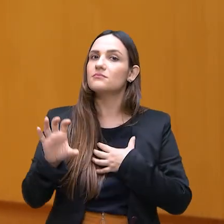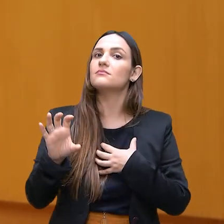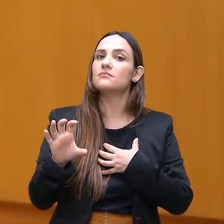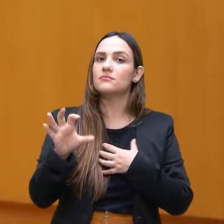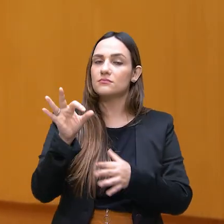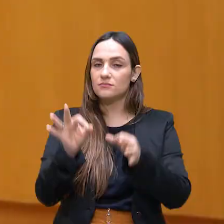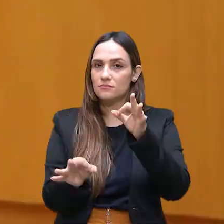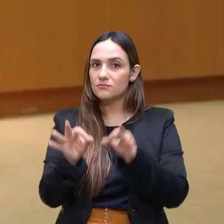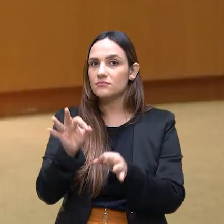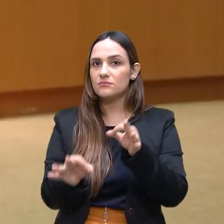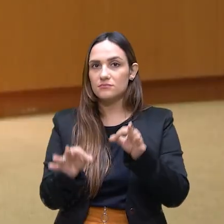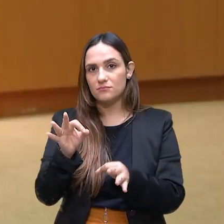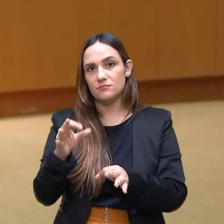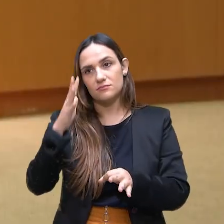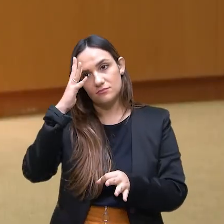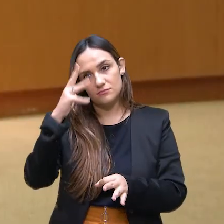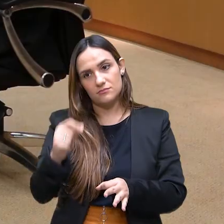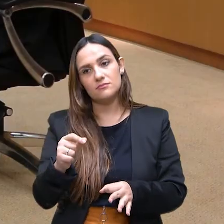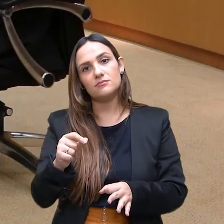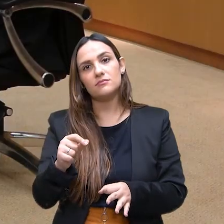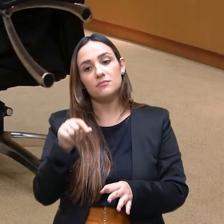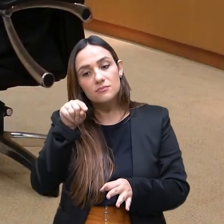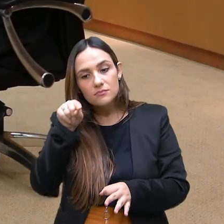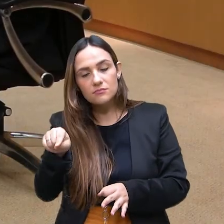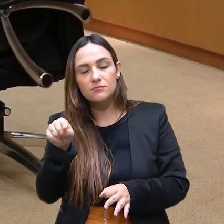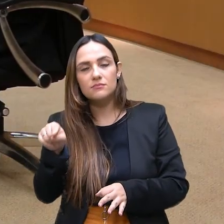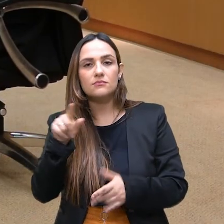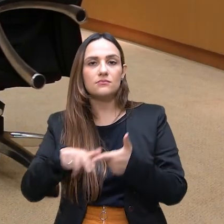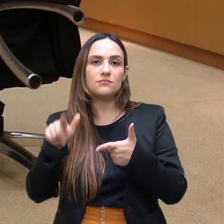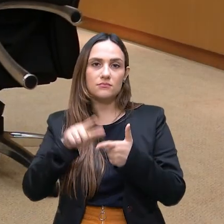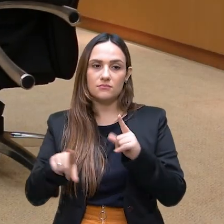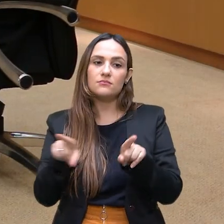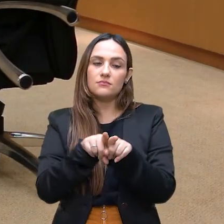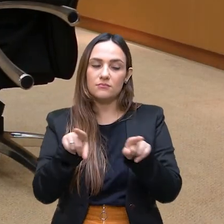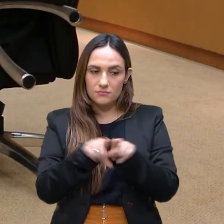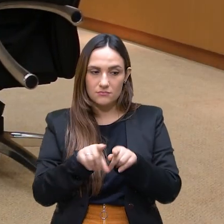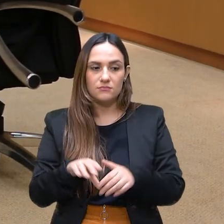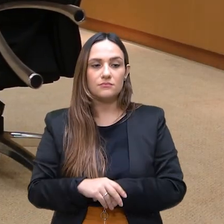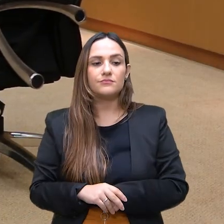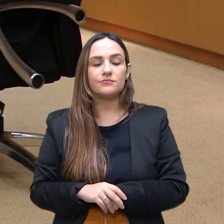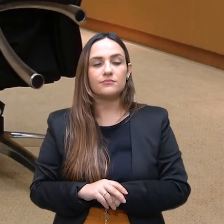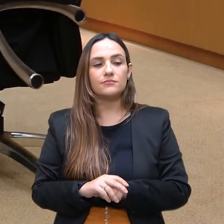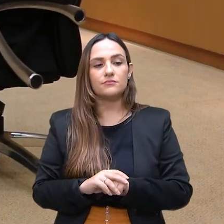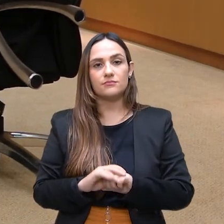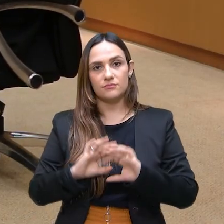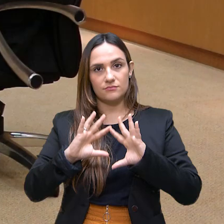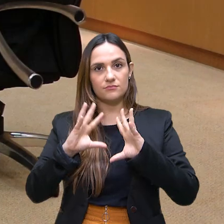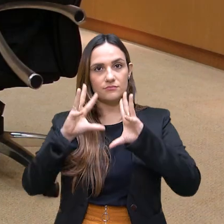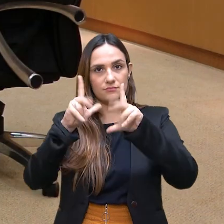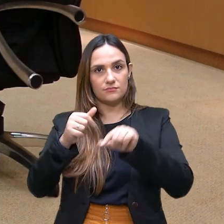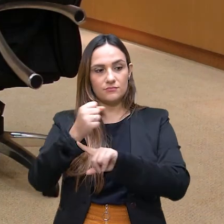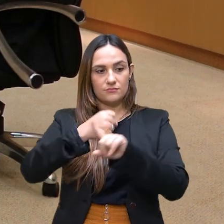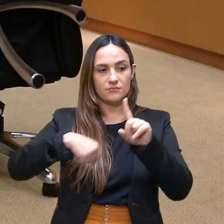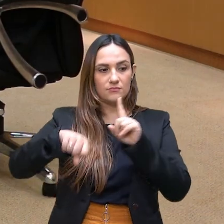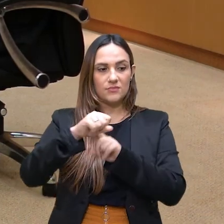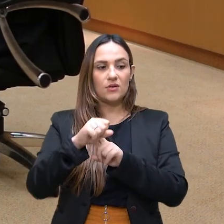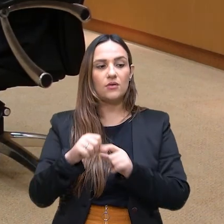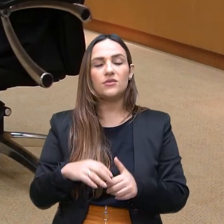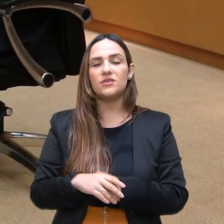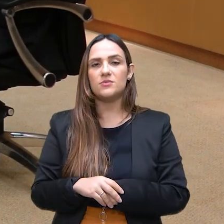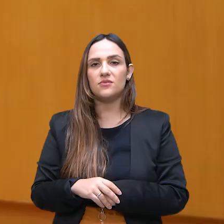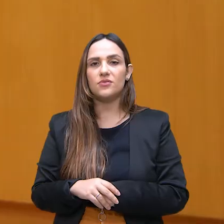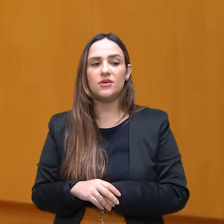sensibilidade do magistrado, de resolver não só aquele caso em específico, mas ver toda a sociedade